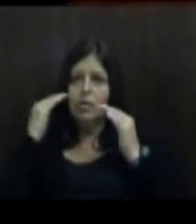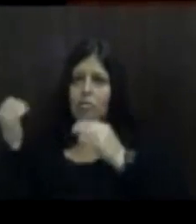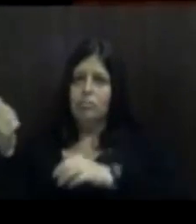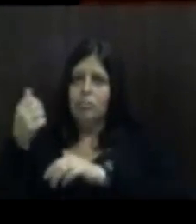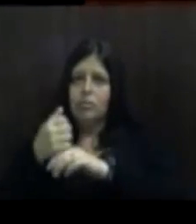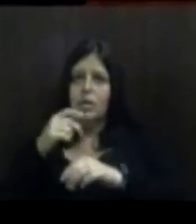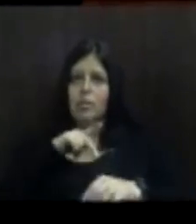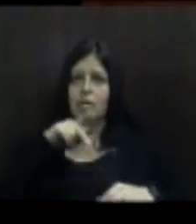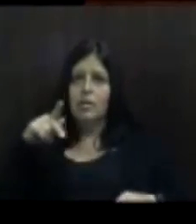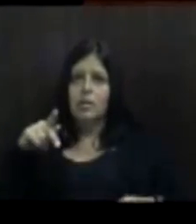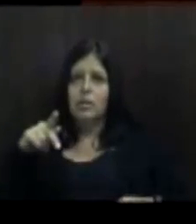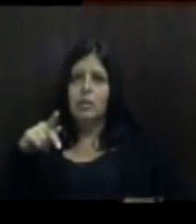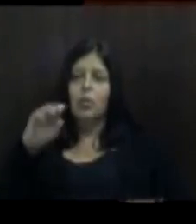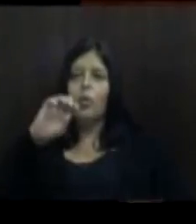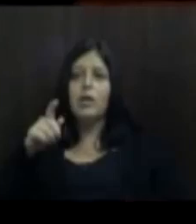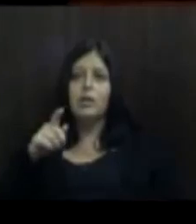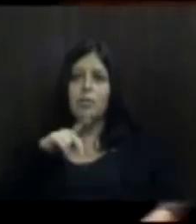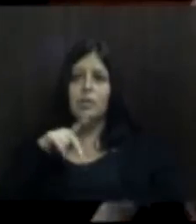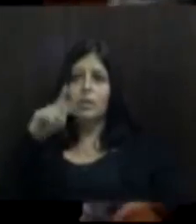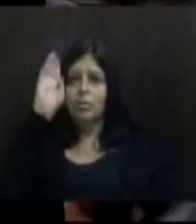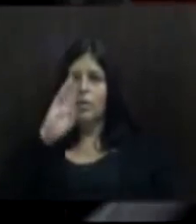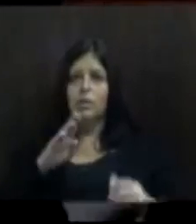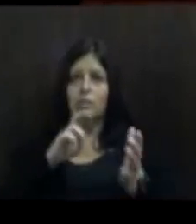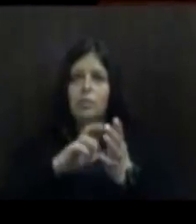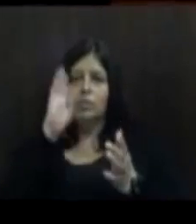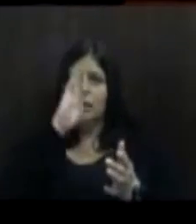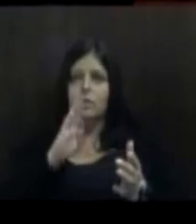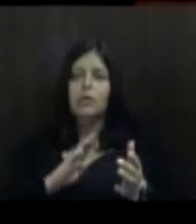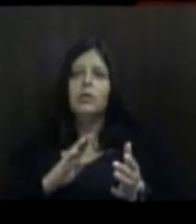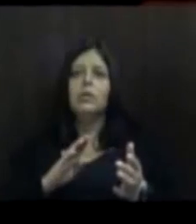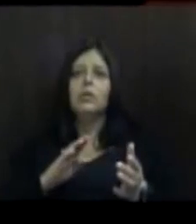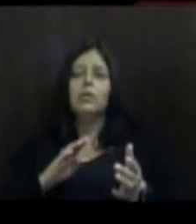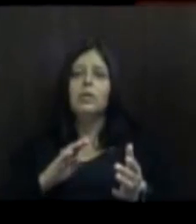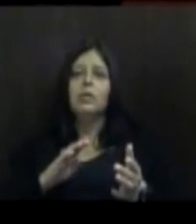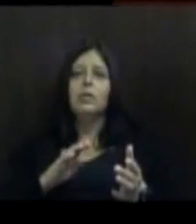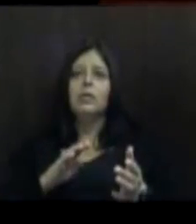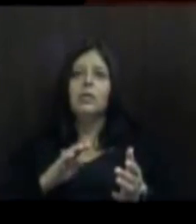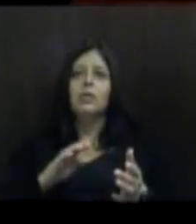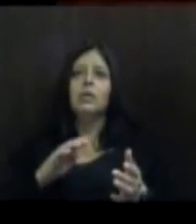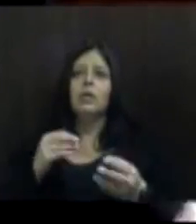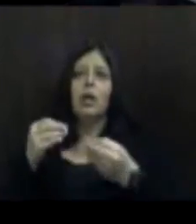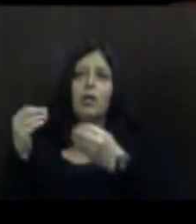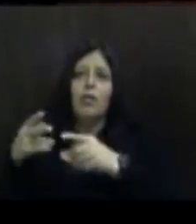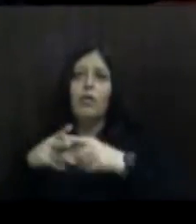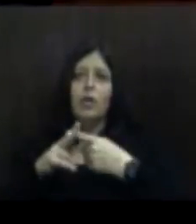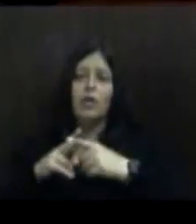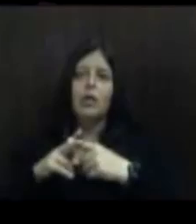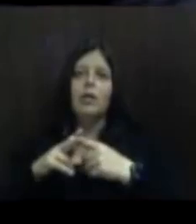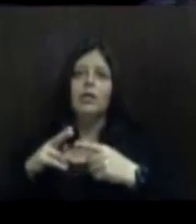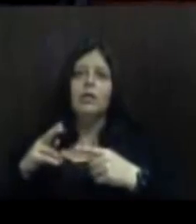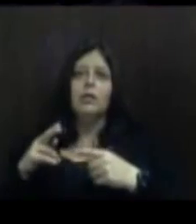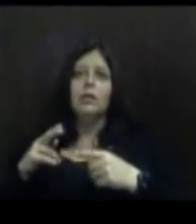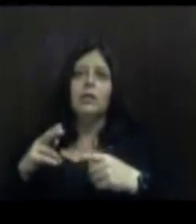Petrobras O ex-presidente do Banco Brasil que levou as melhores ferramentas de gestão pública e todas as decisões da Petrobras passará a ser